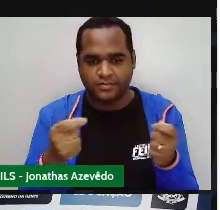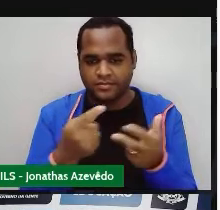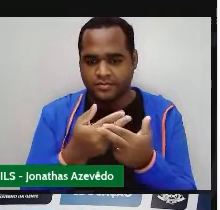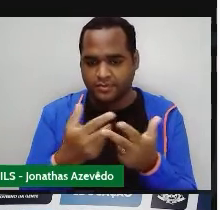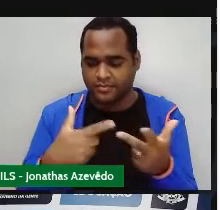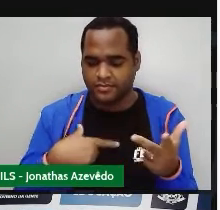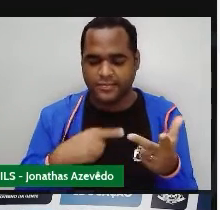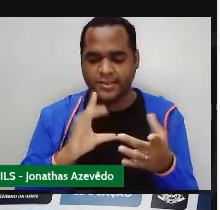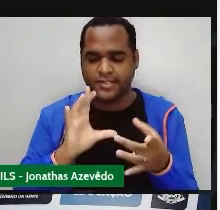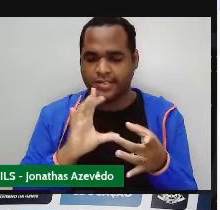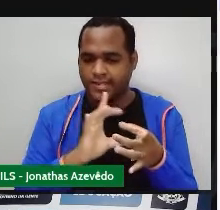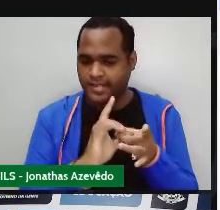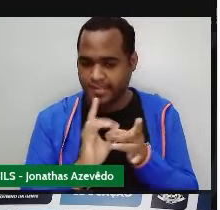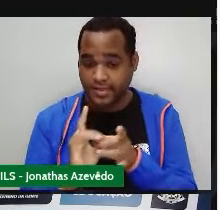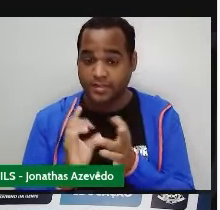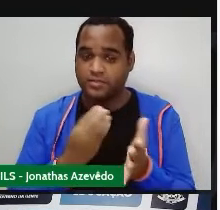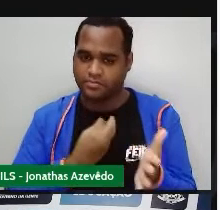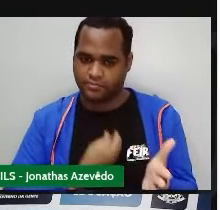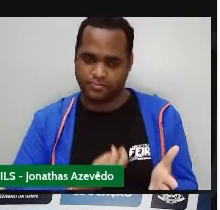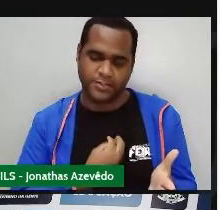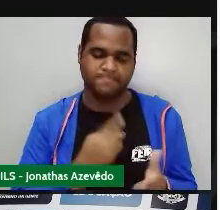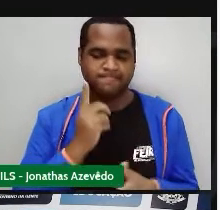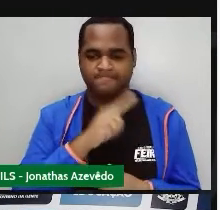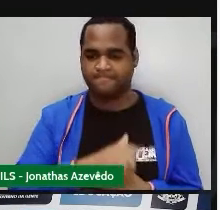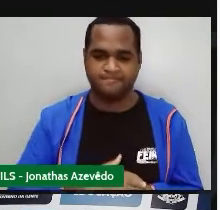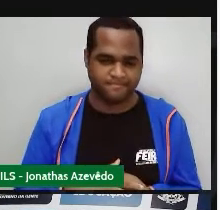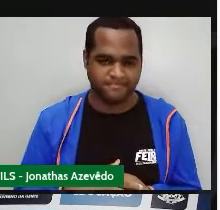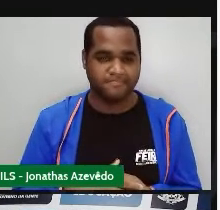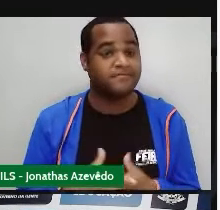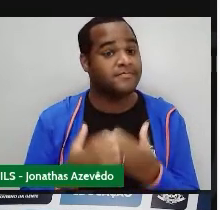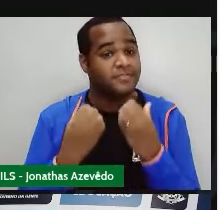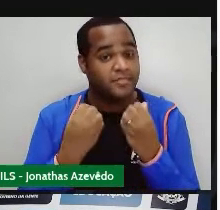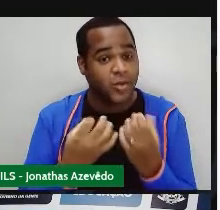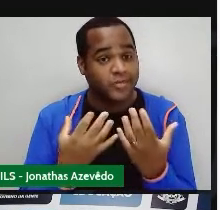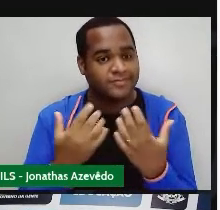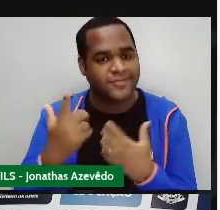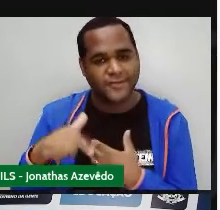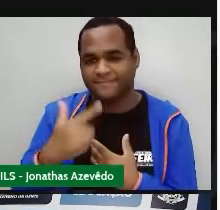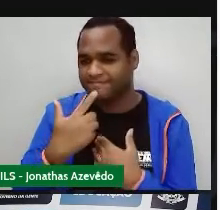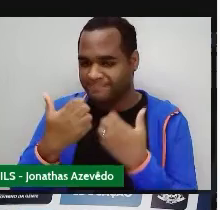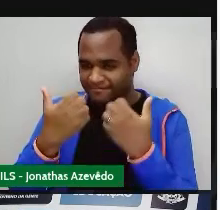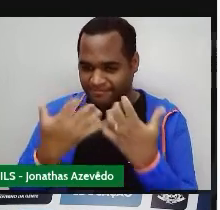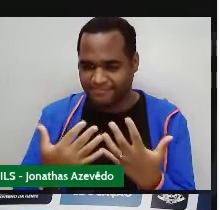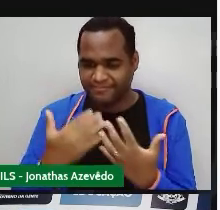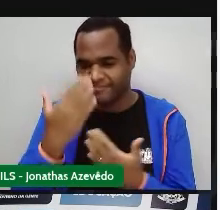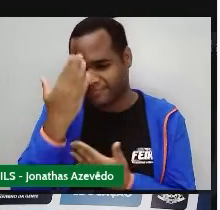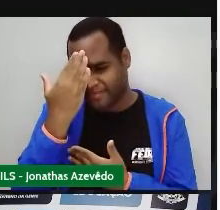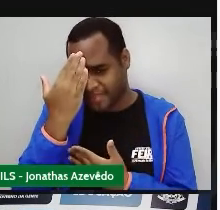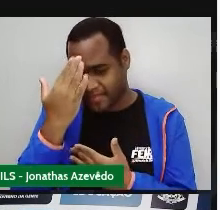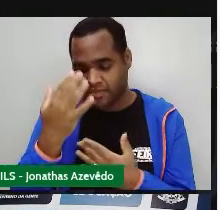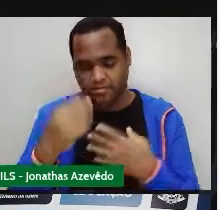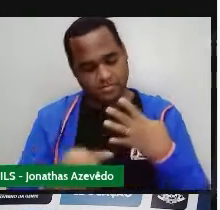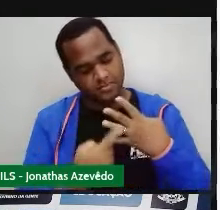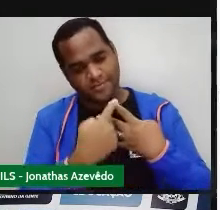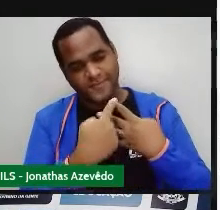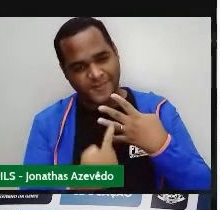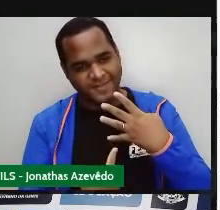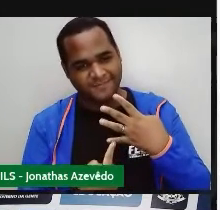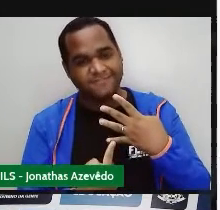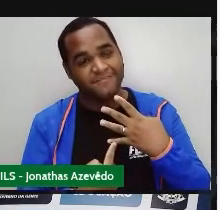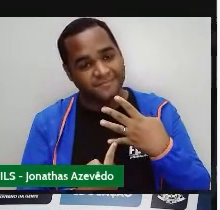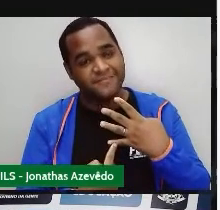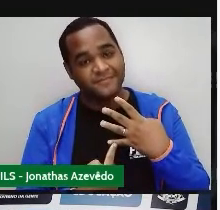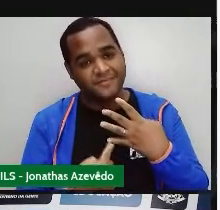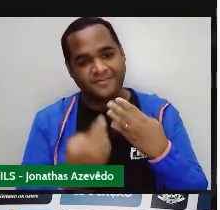coisas relacionadas a nossa vida tá bom bom então dito isso se a gente já sabe aí quais são essas quatro etapas para se